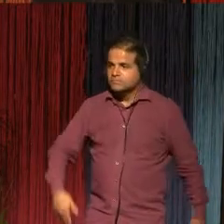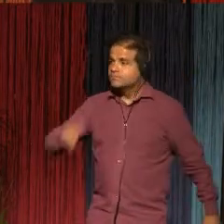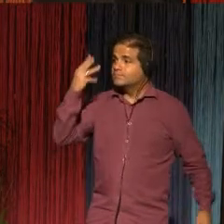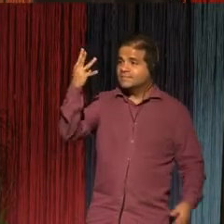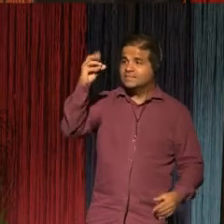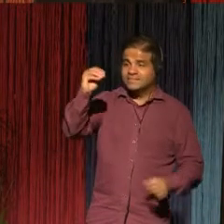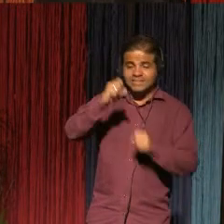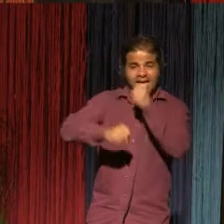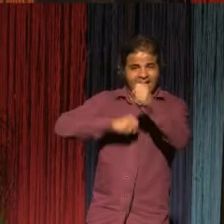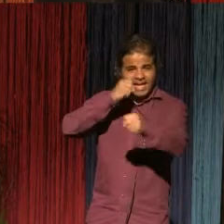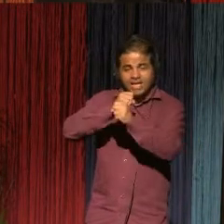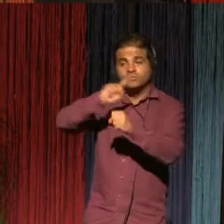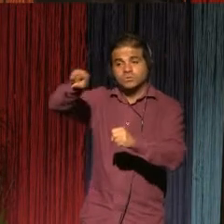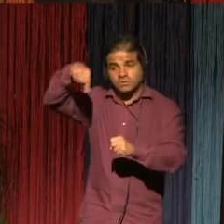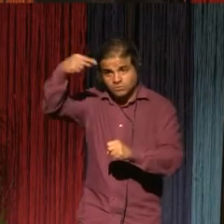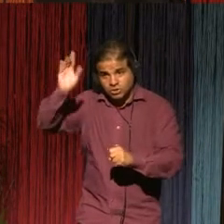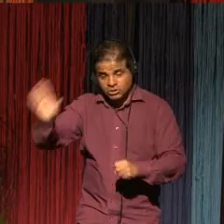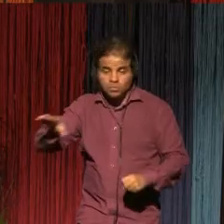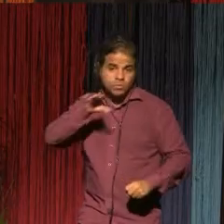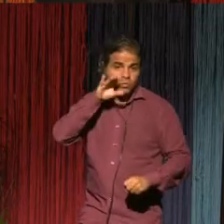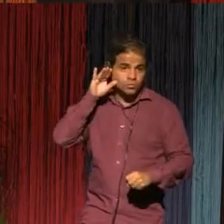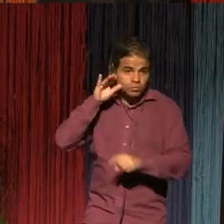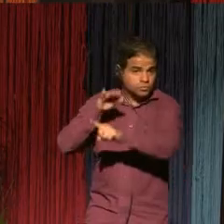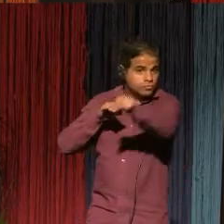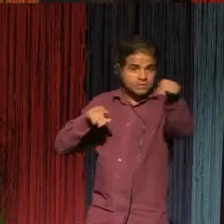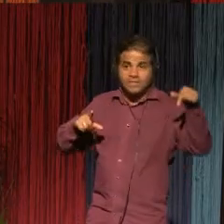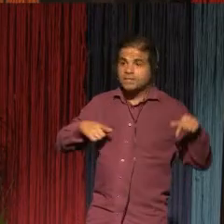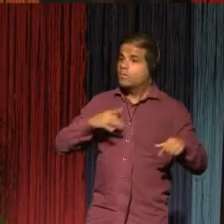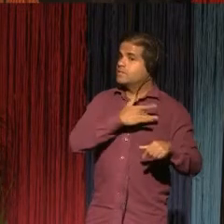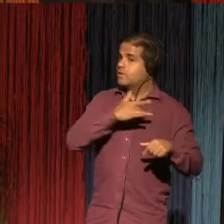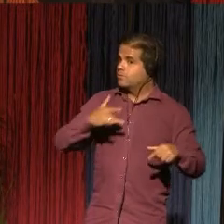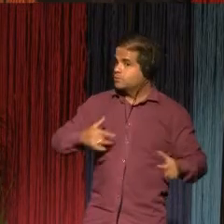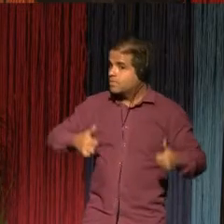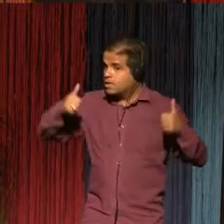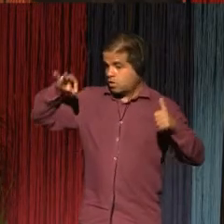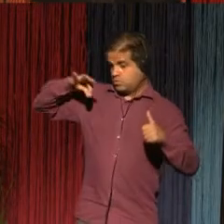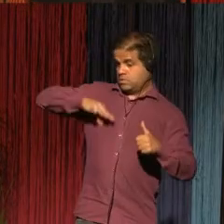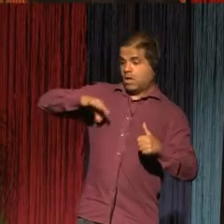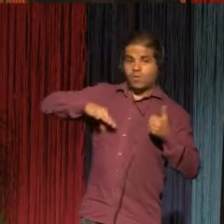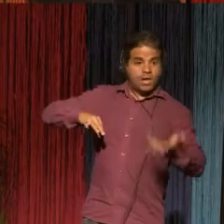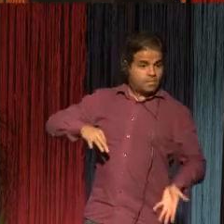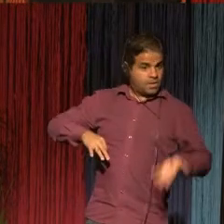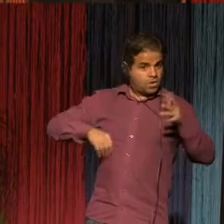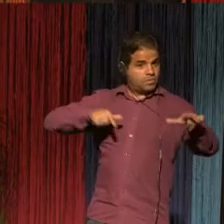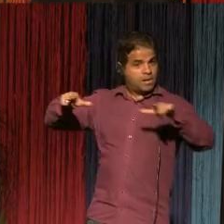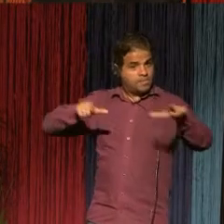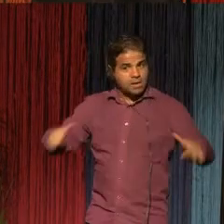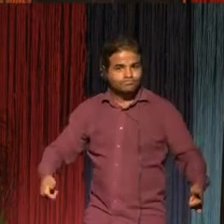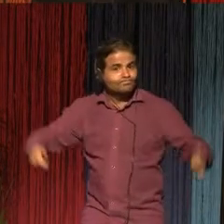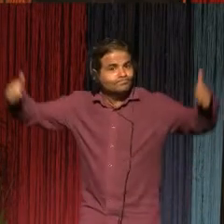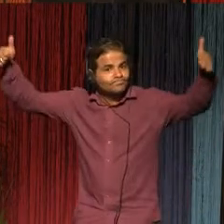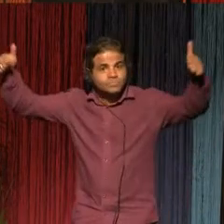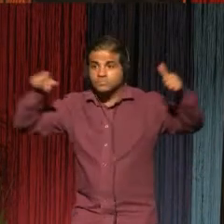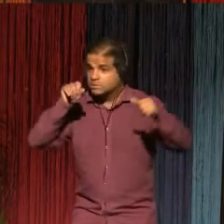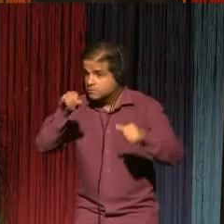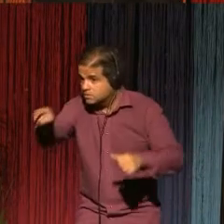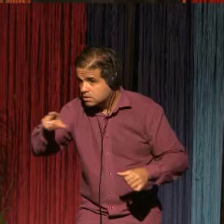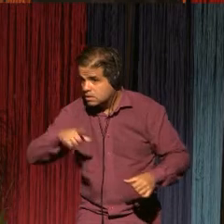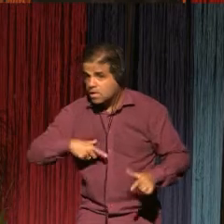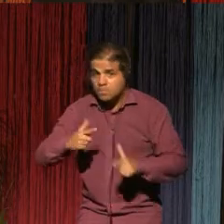30 anos depois, já como adulto, você vai ter uma saúde melhor, salário mais alto, emprego melhor, se você